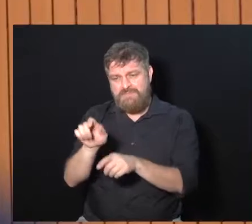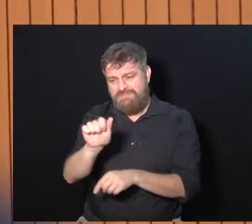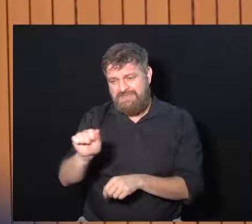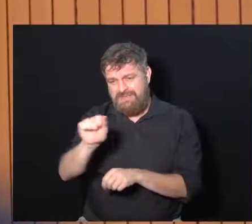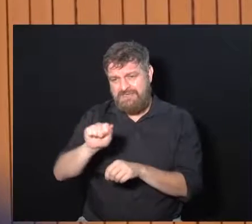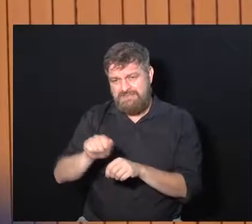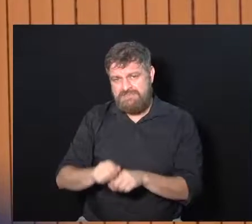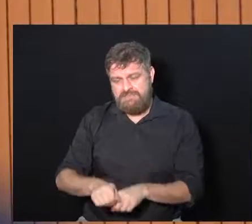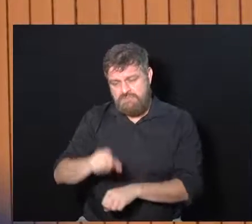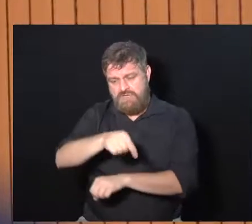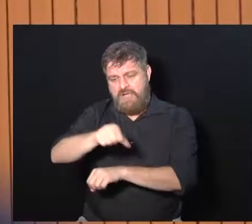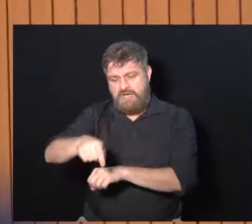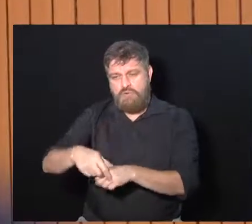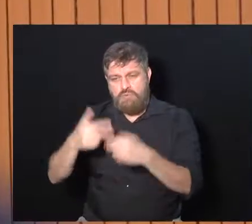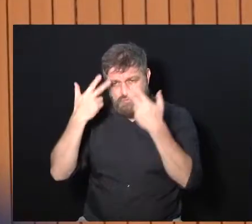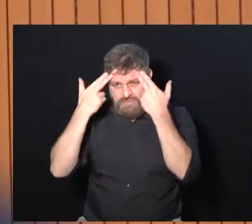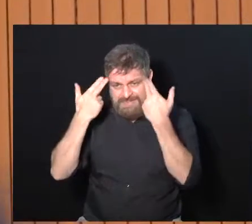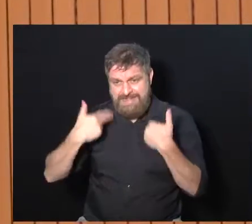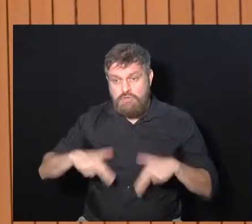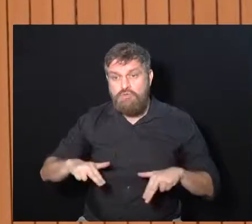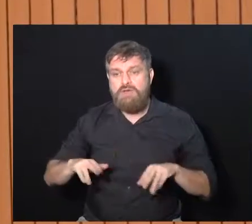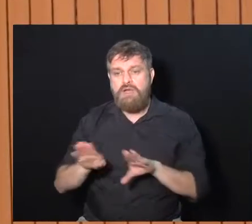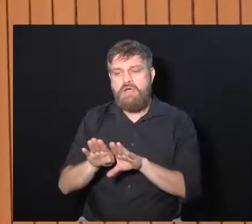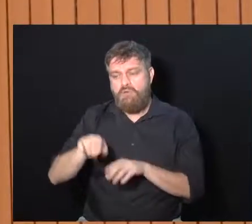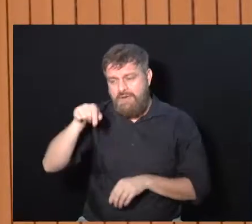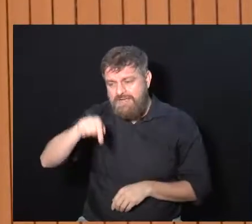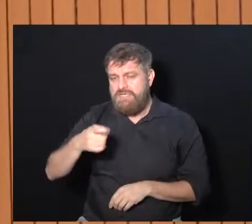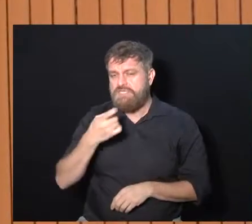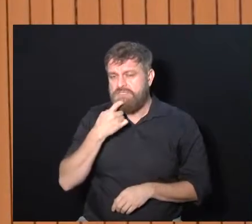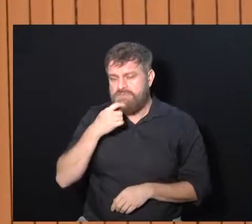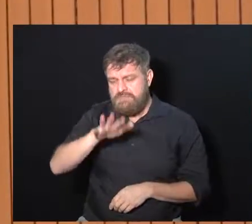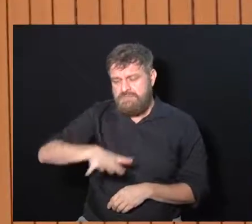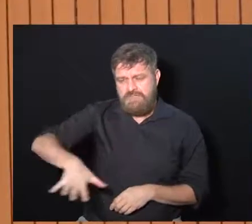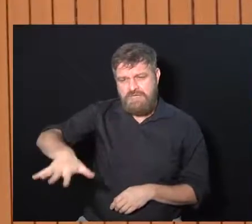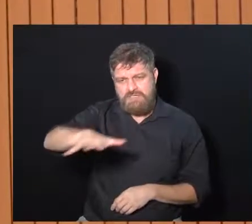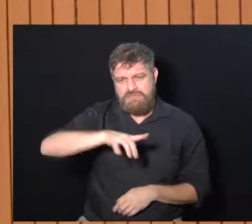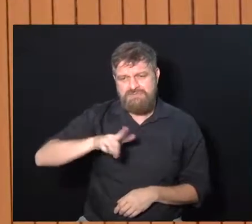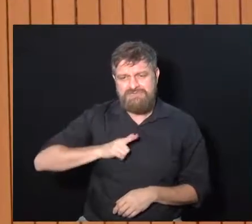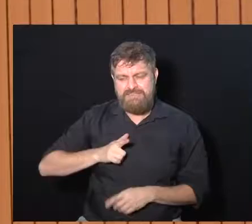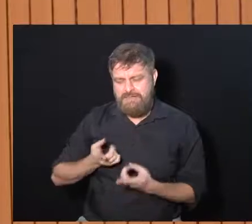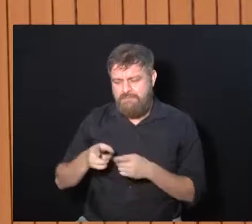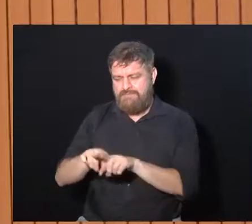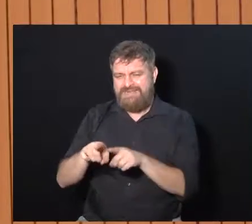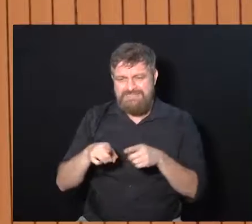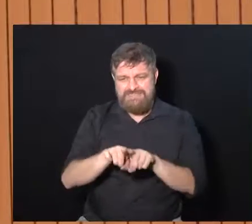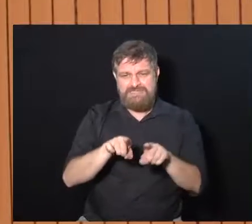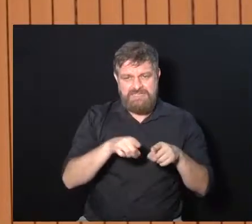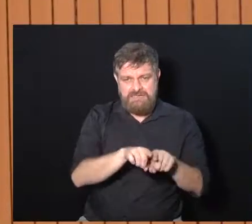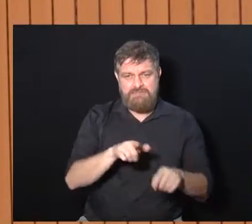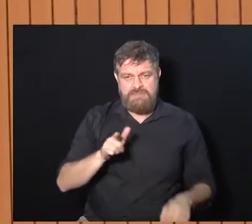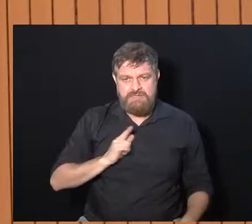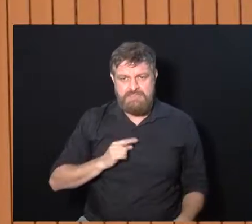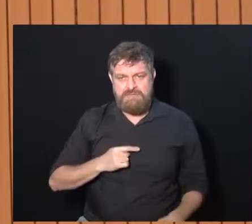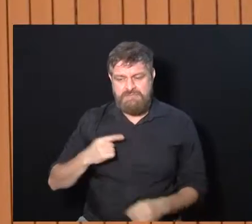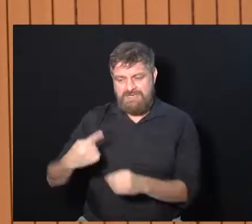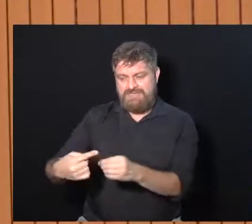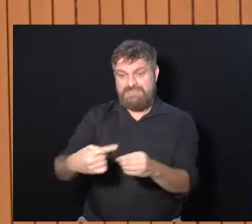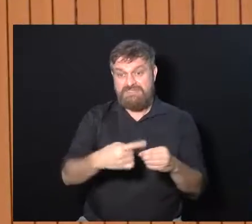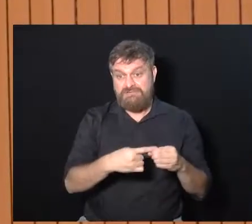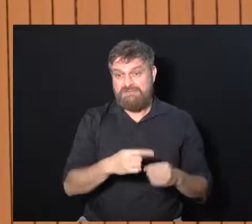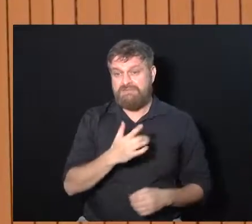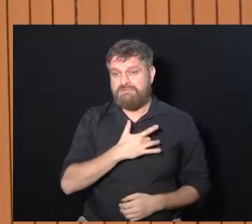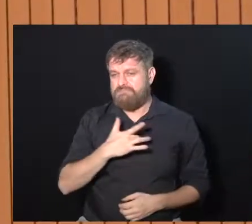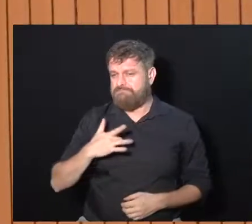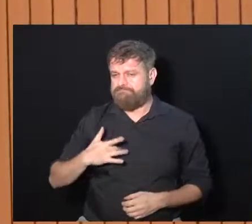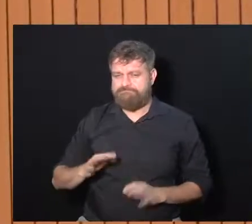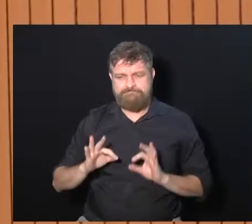Agricultura Natural de Campinas e região, temos a Rede de Municípios Potencialmente Saudáveis,